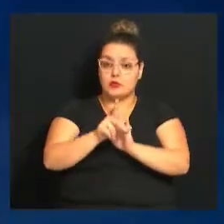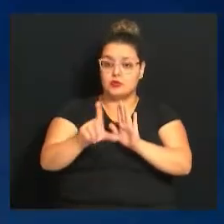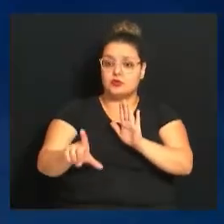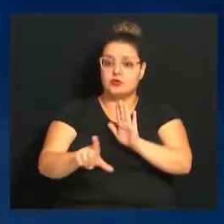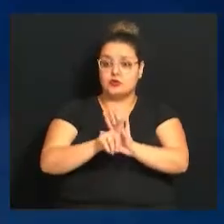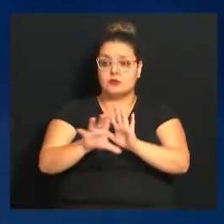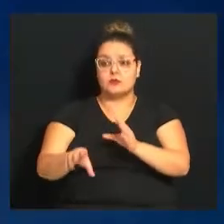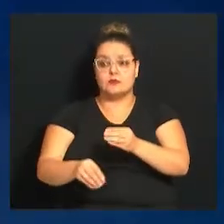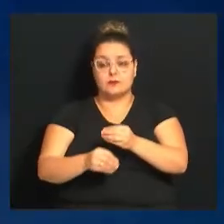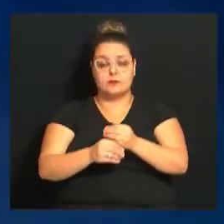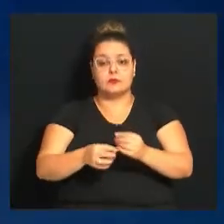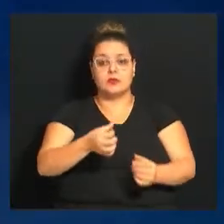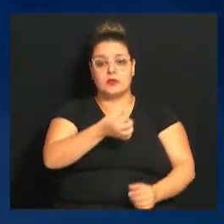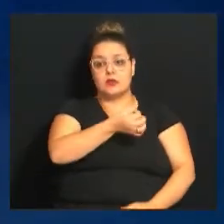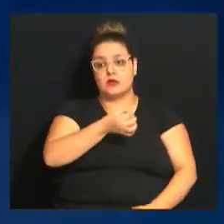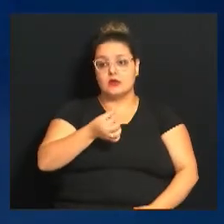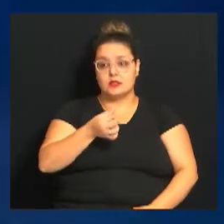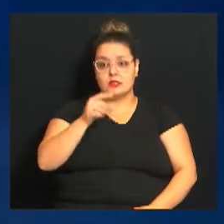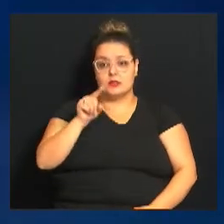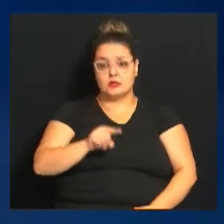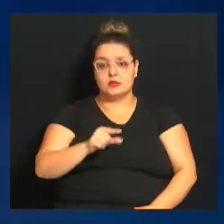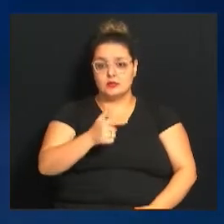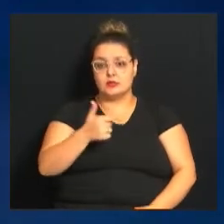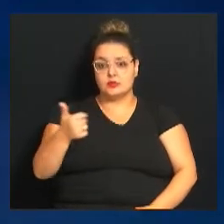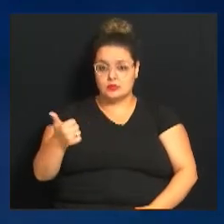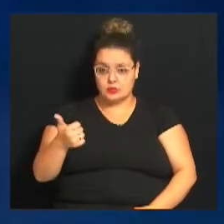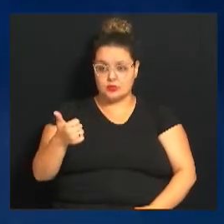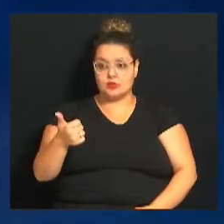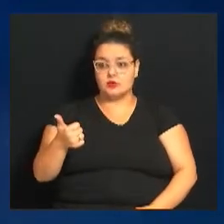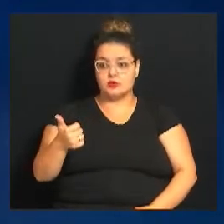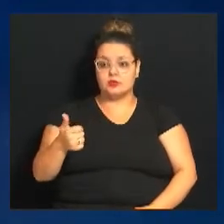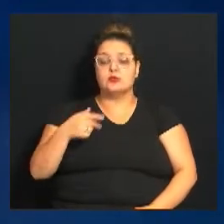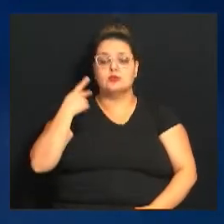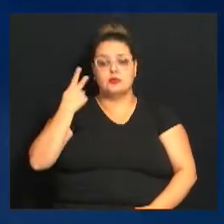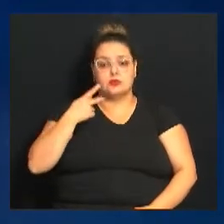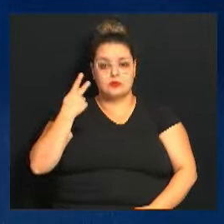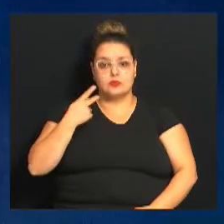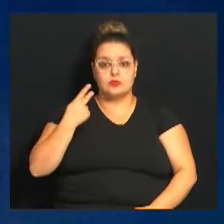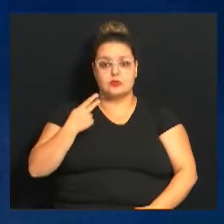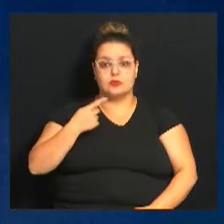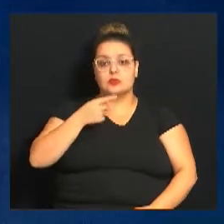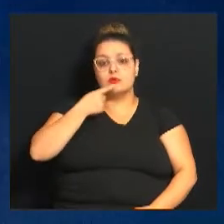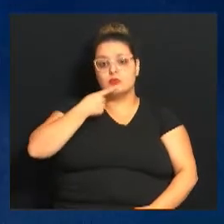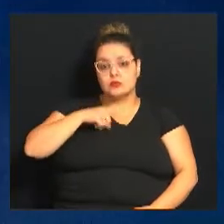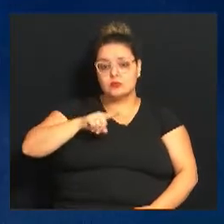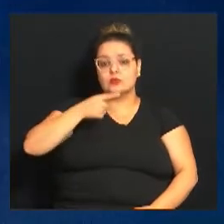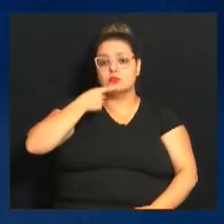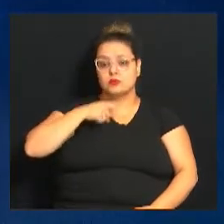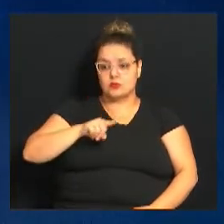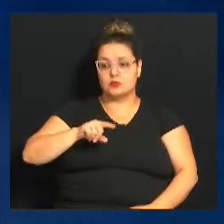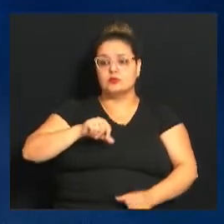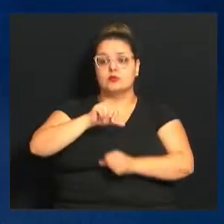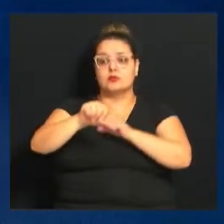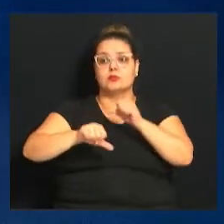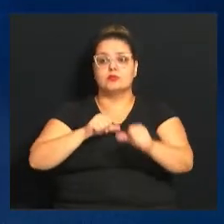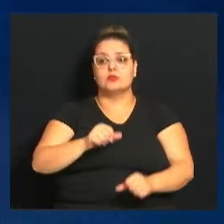número 66 de 2021, de autoria do vereador Eduardo Magoga, que altera a lei número